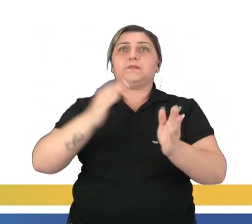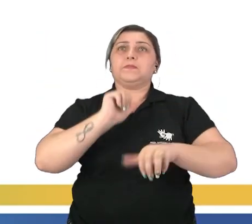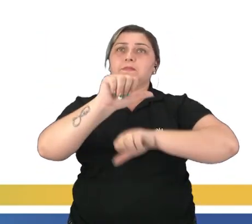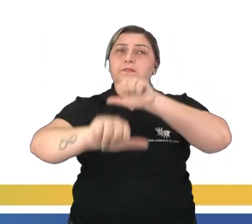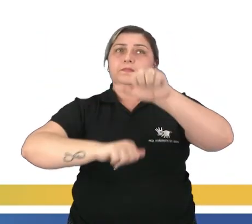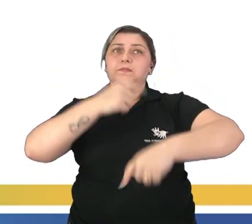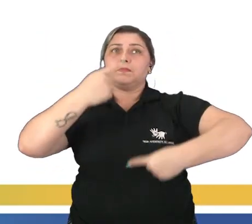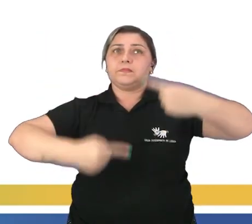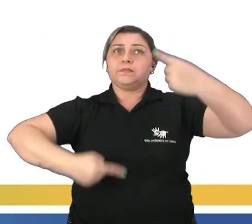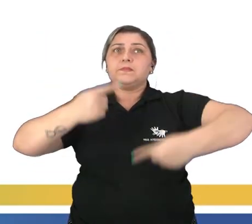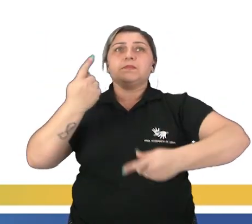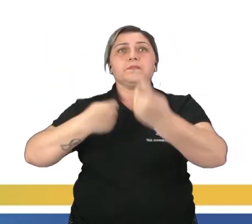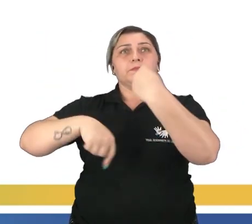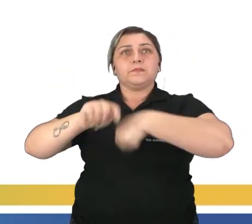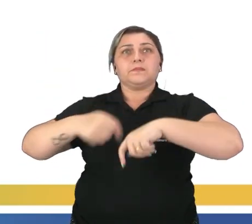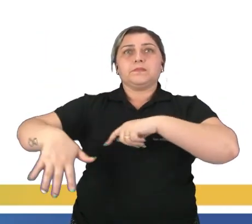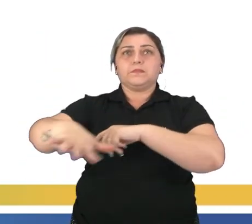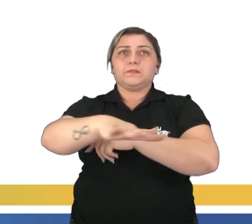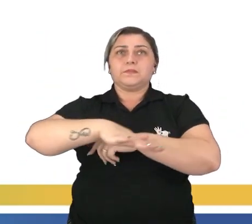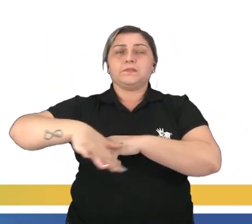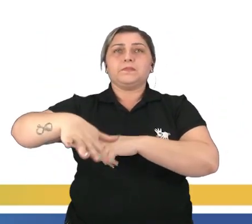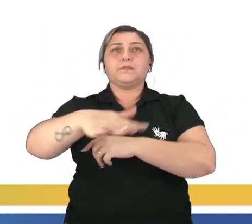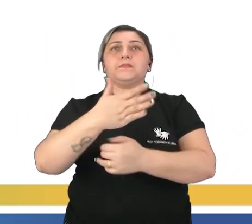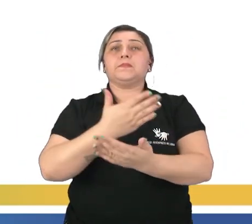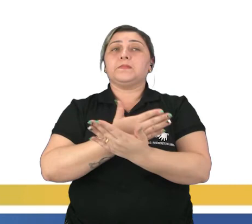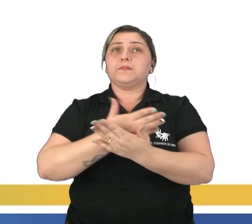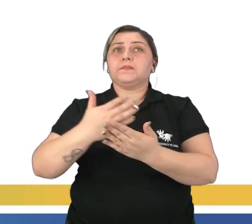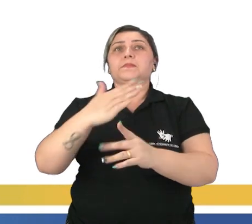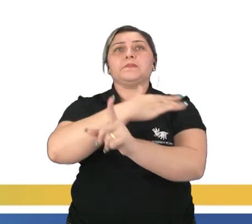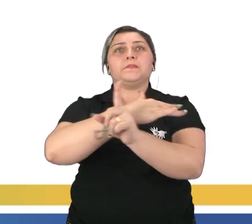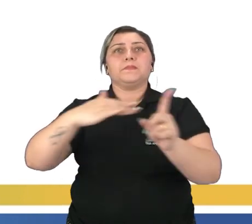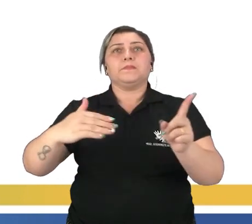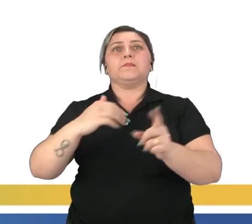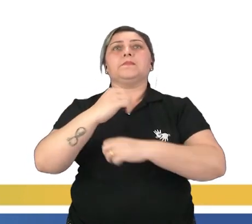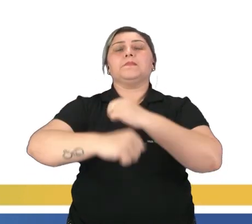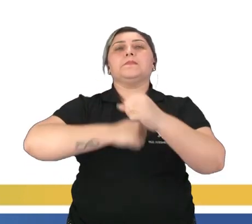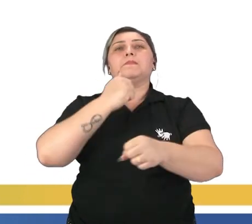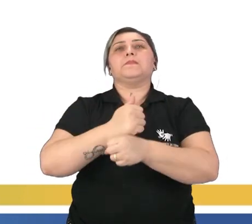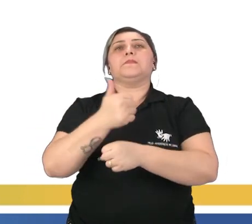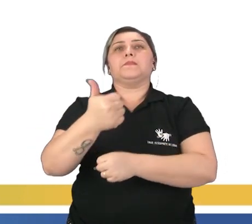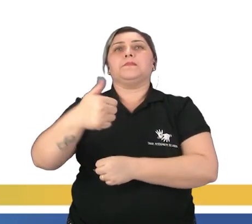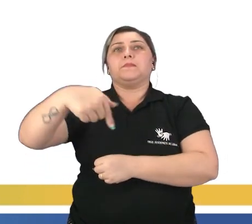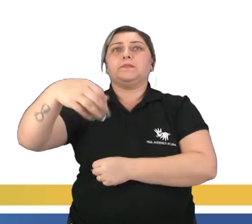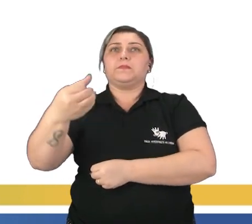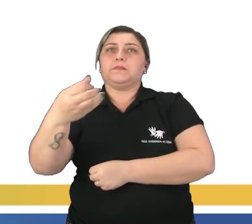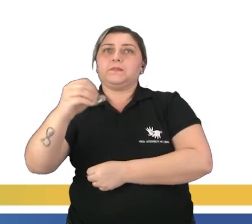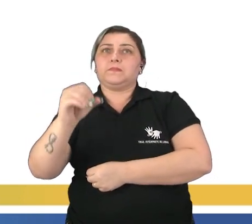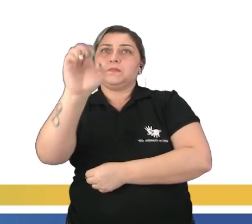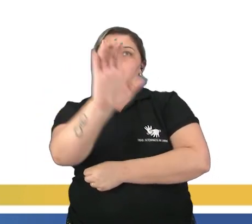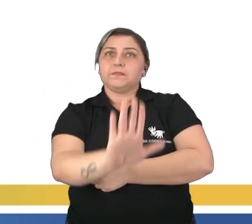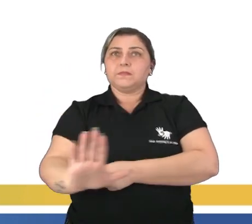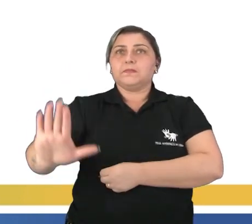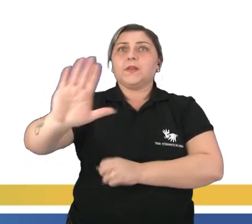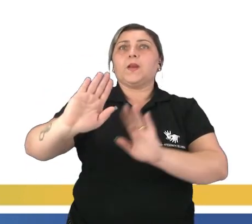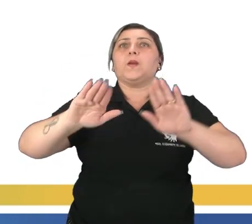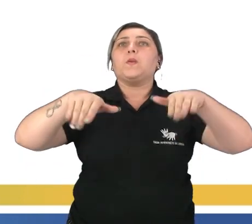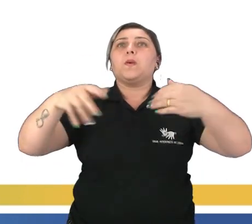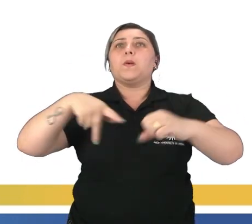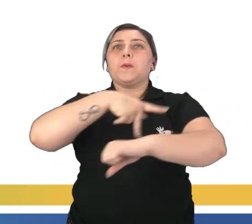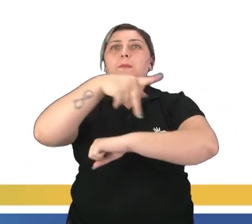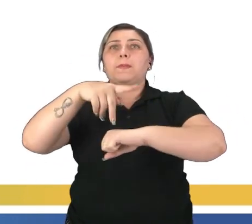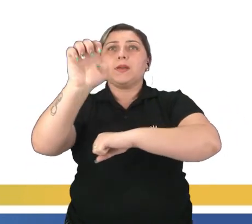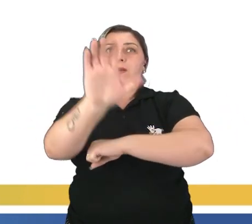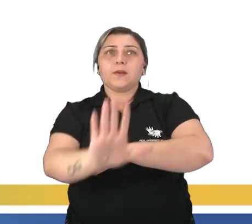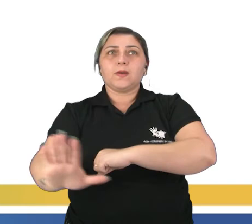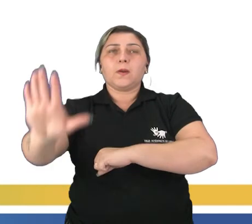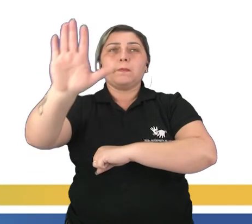importante processo de transformação política, econômica e social, iniciado em meados de 1760 na